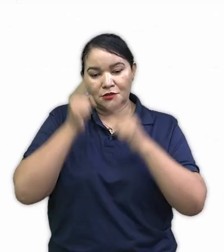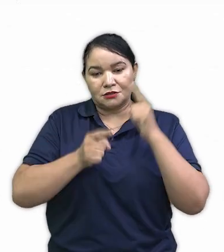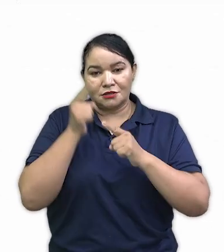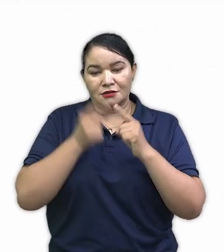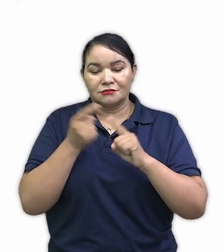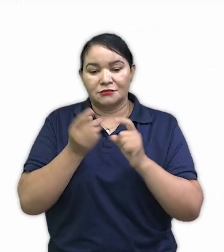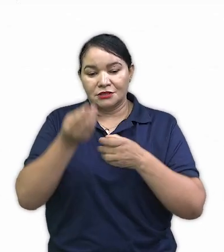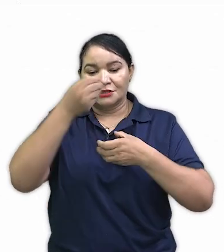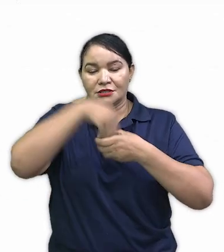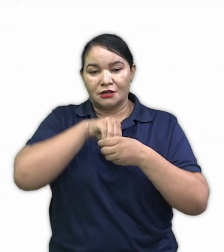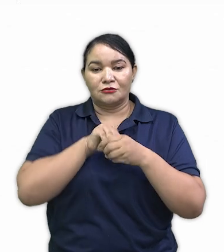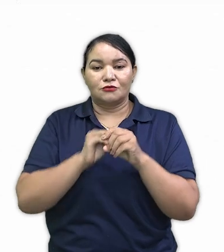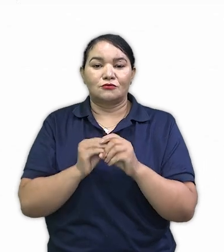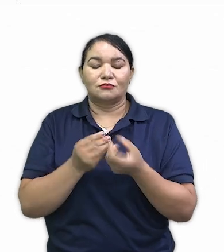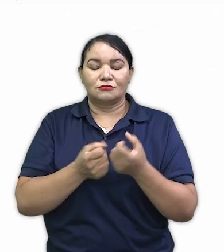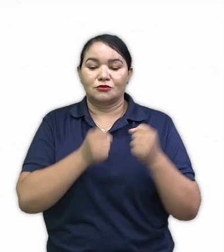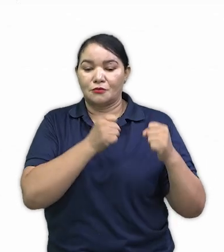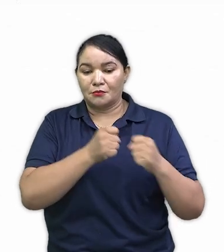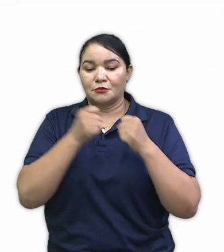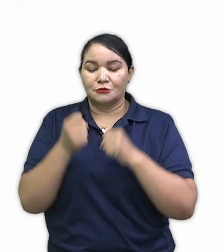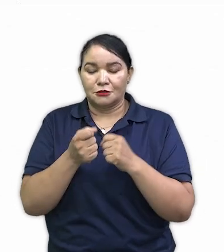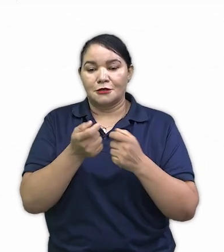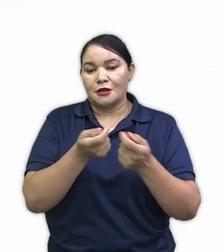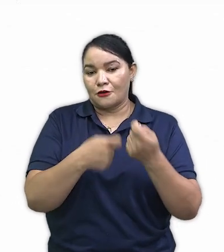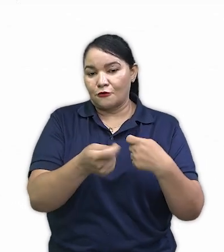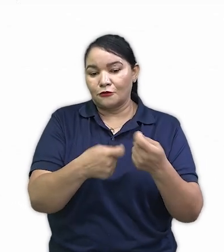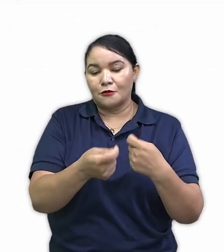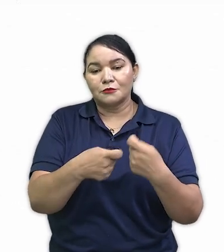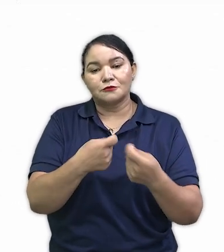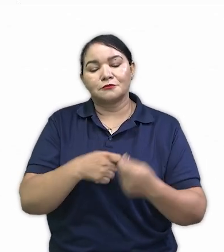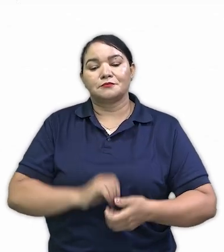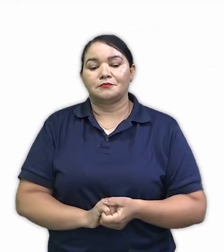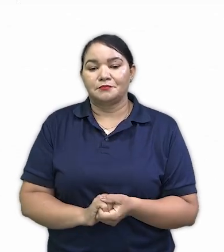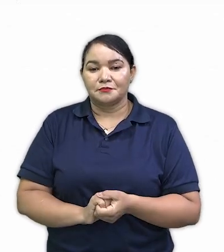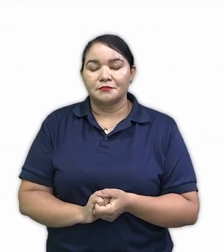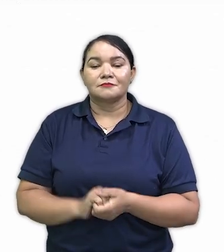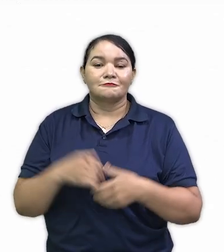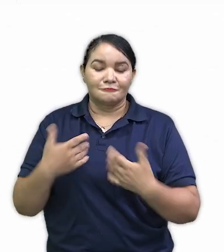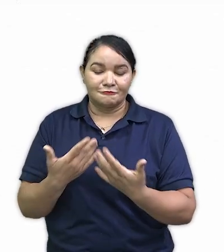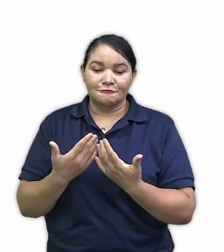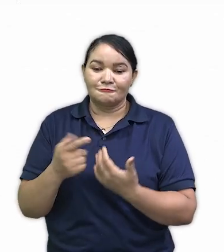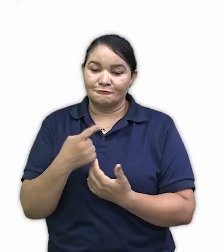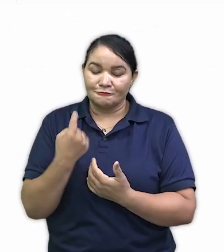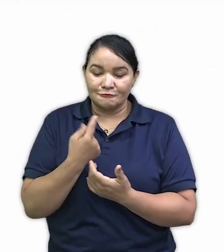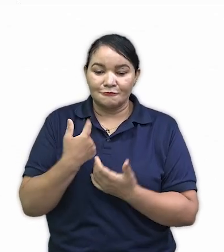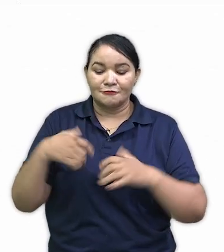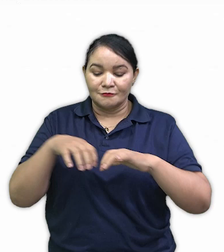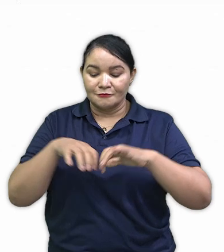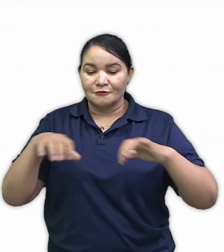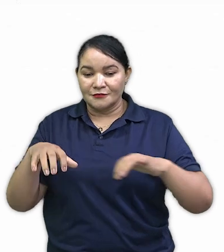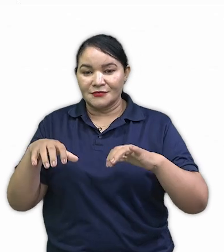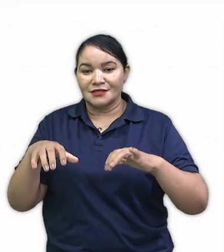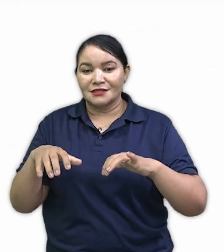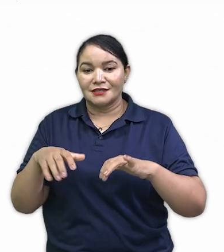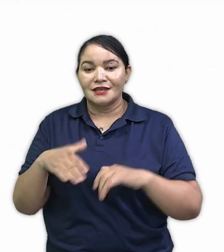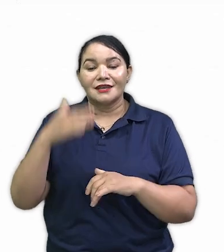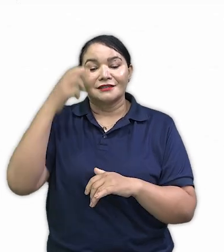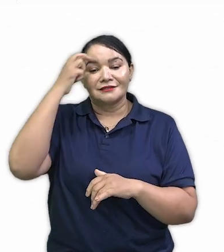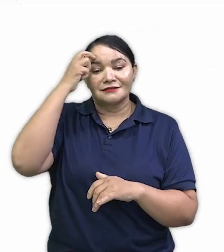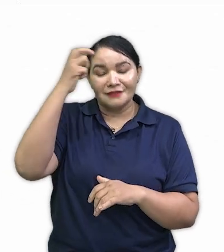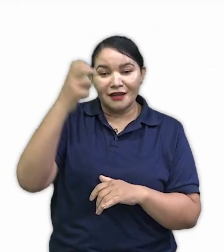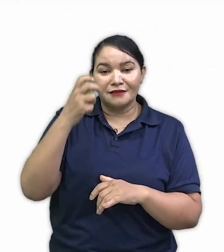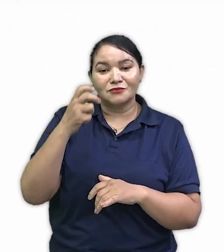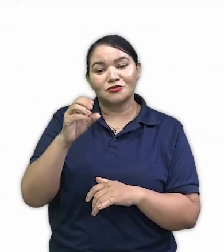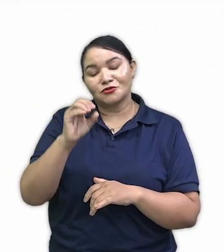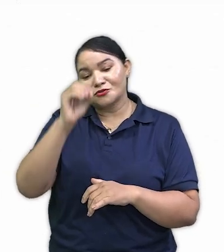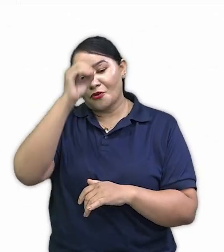daquela classe lá do poder econômico também. Isso significa o quê? Que somos divididos em sábios e